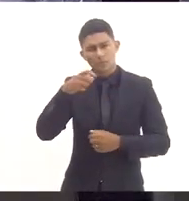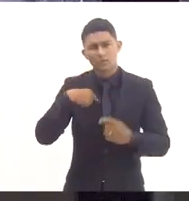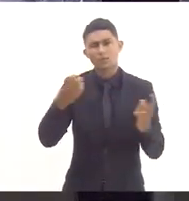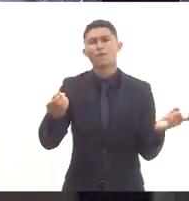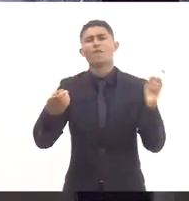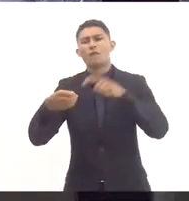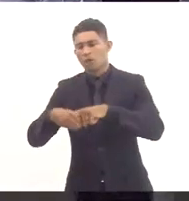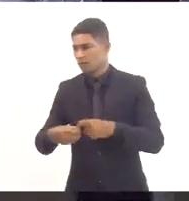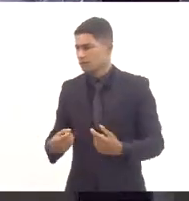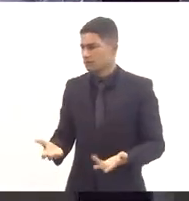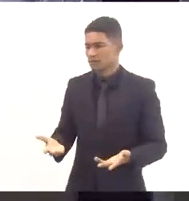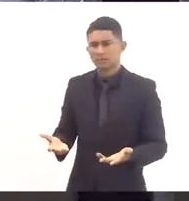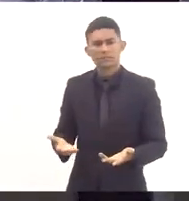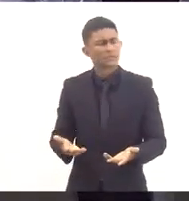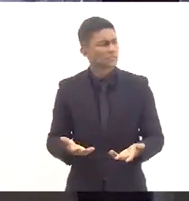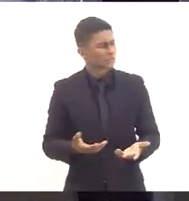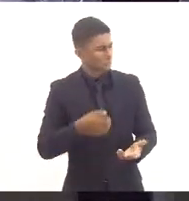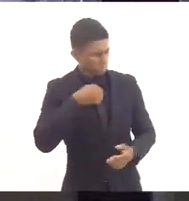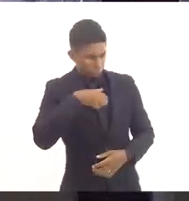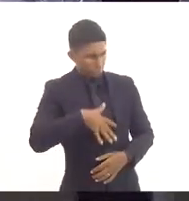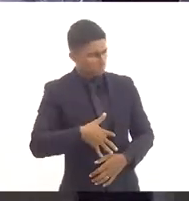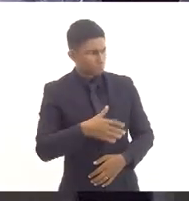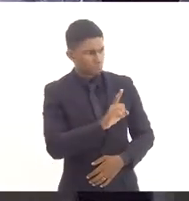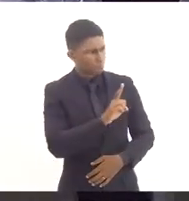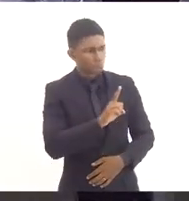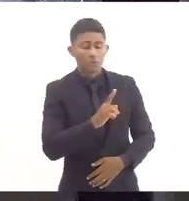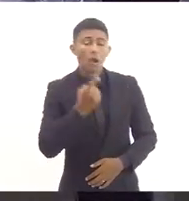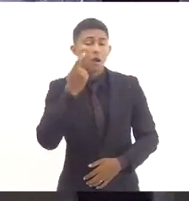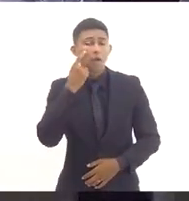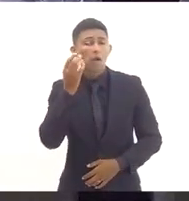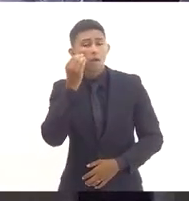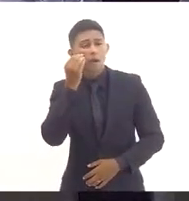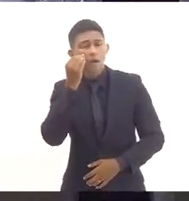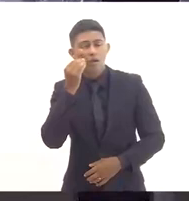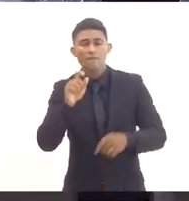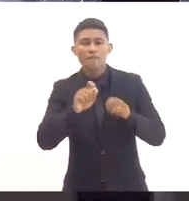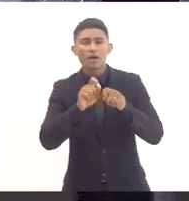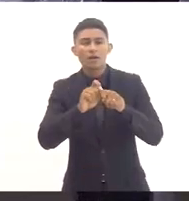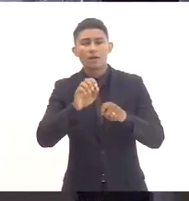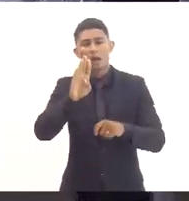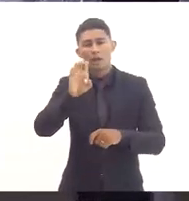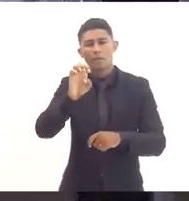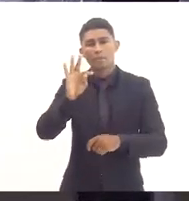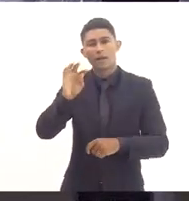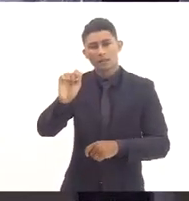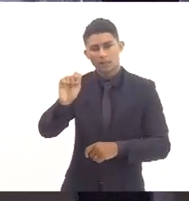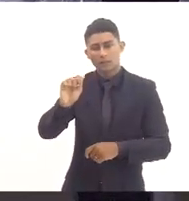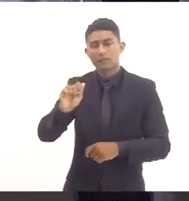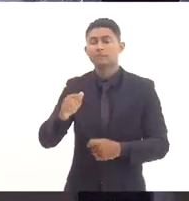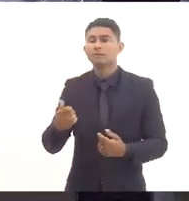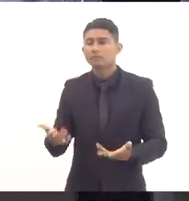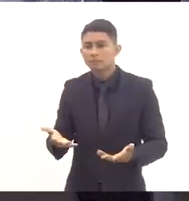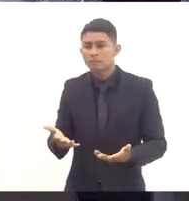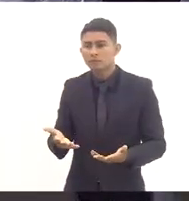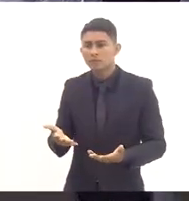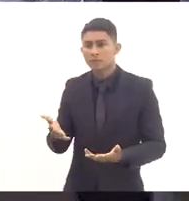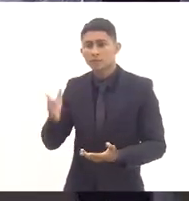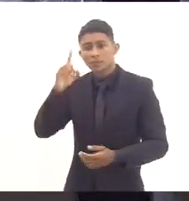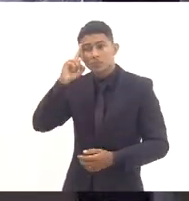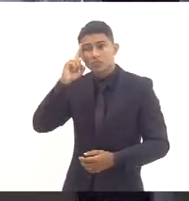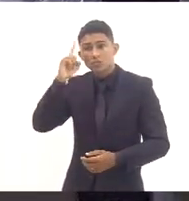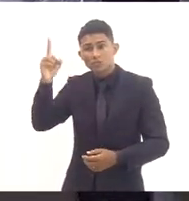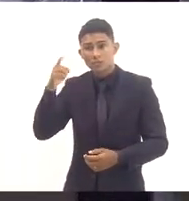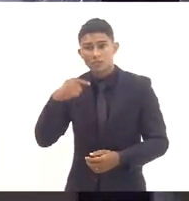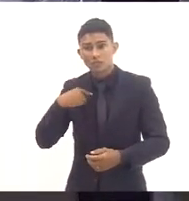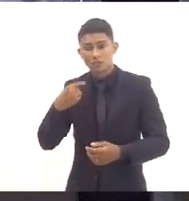assim Ah não De seu filho não Doutora Vamos fazer um beta fui Vamos fazer um barato eu fiz o Beta eu voltei naquele mesmo dia que o